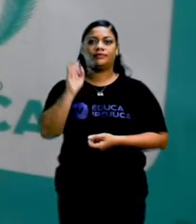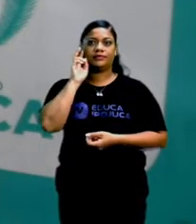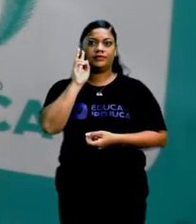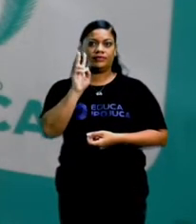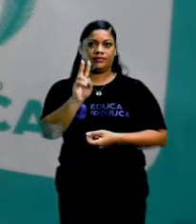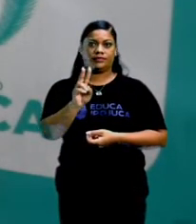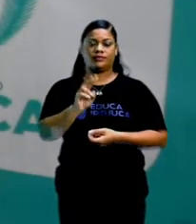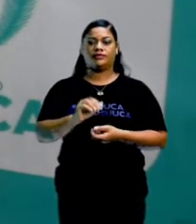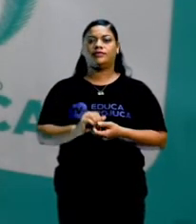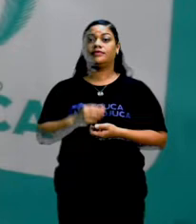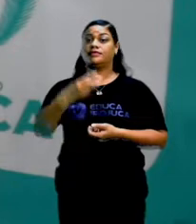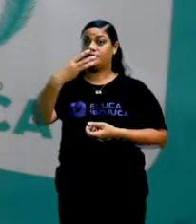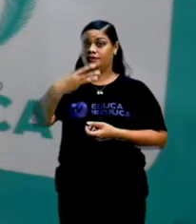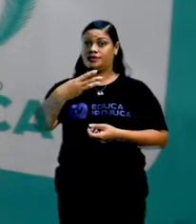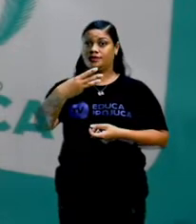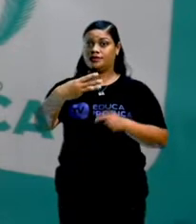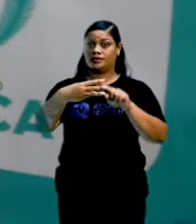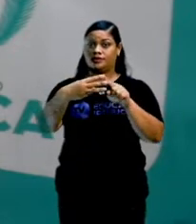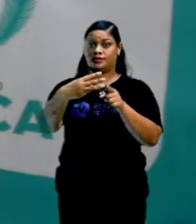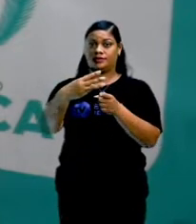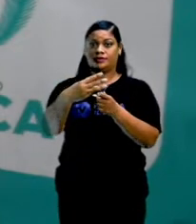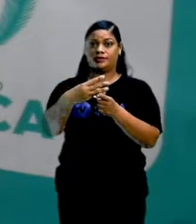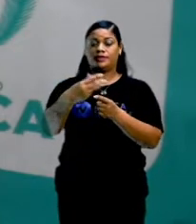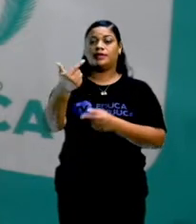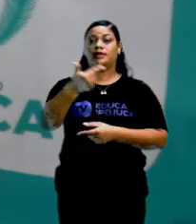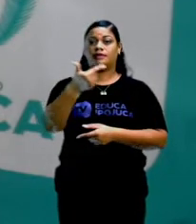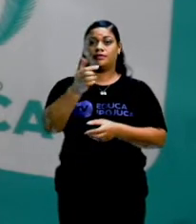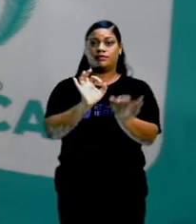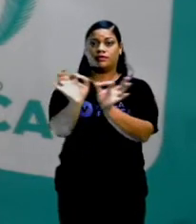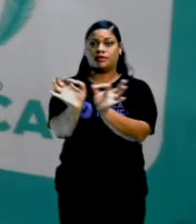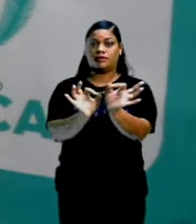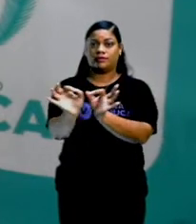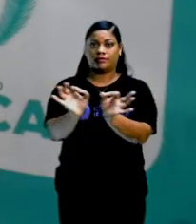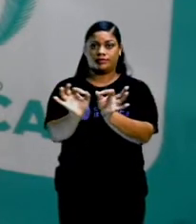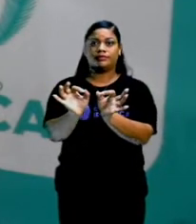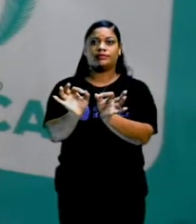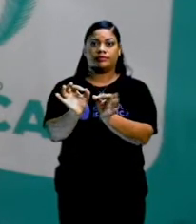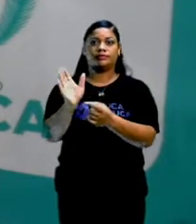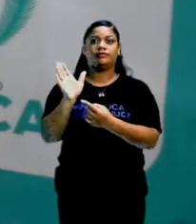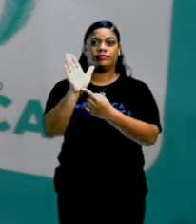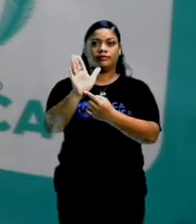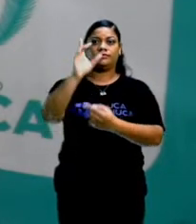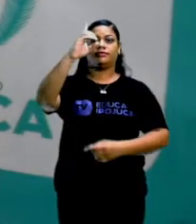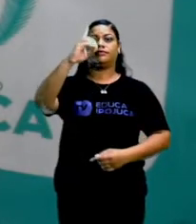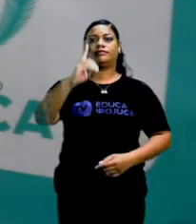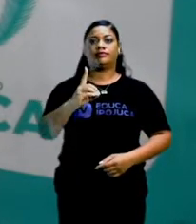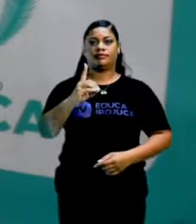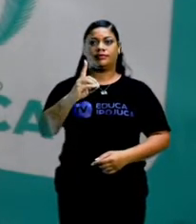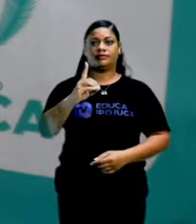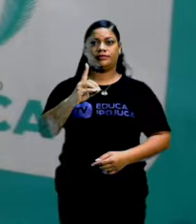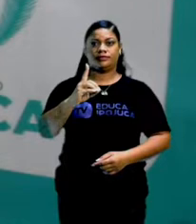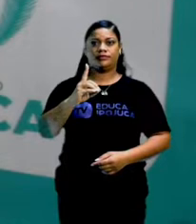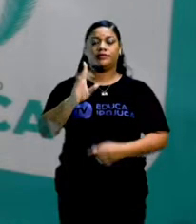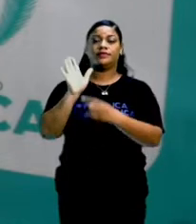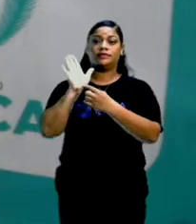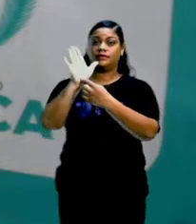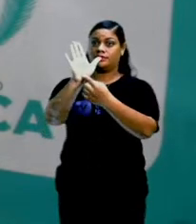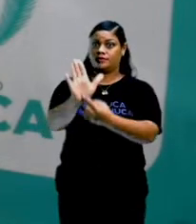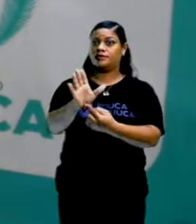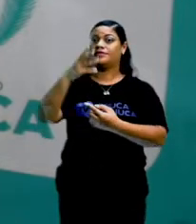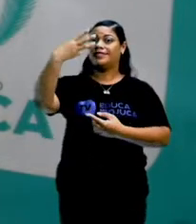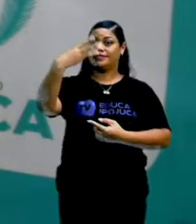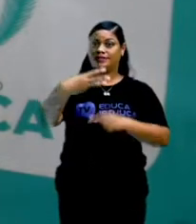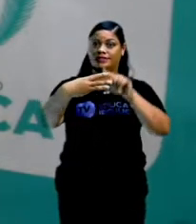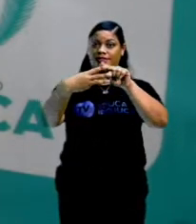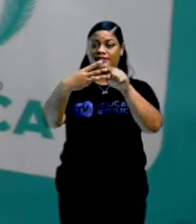Percebam que mesmo sendo 3, mas na posição da segunda ordem, ele representa as dezenas. E representam 3